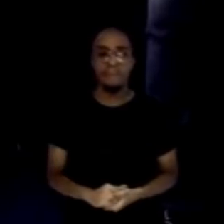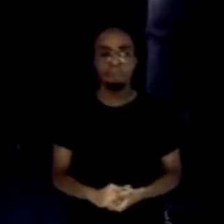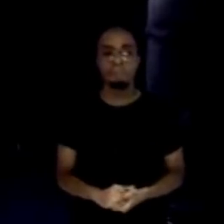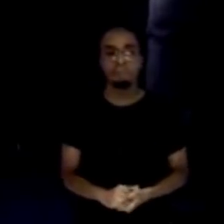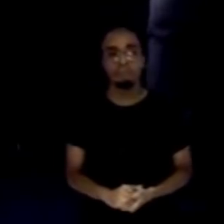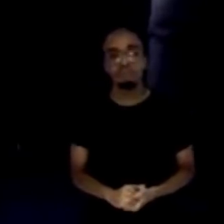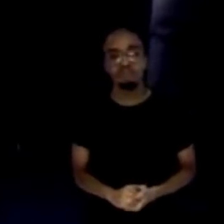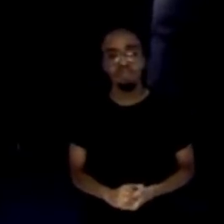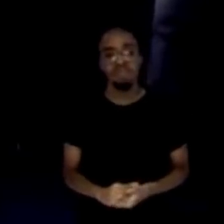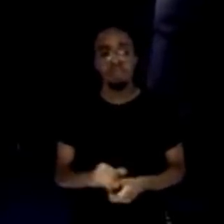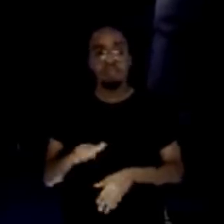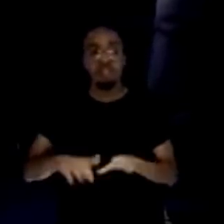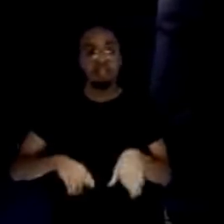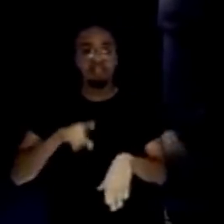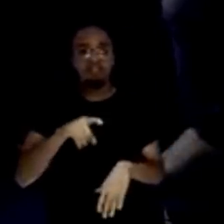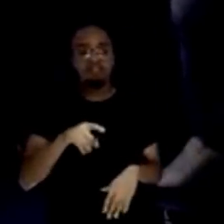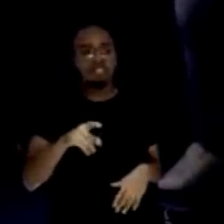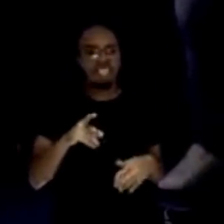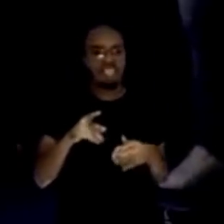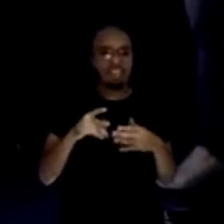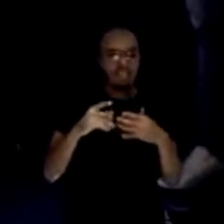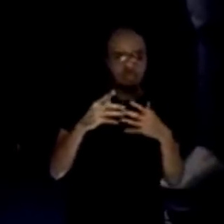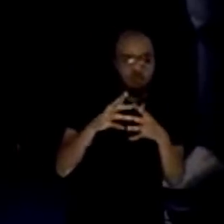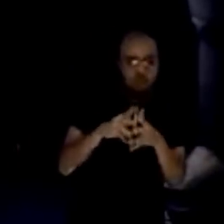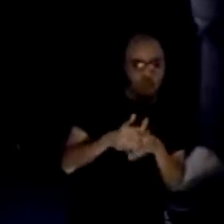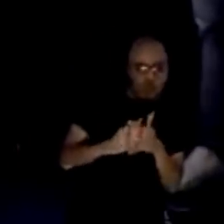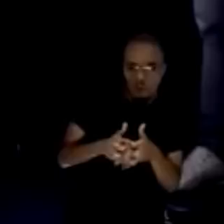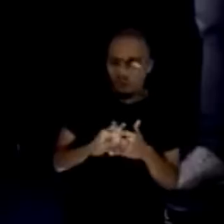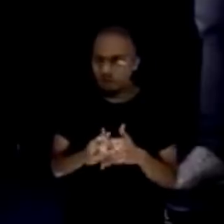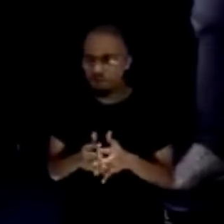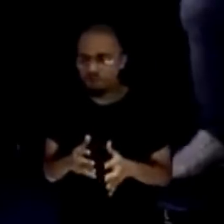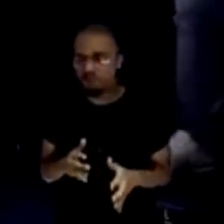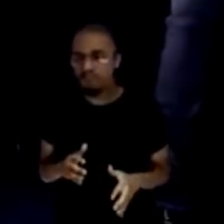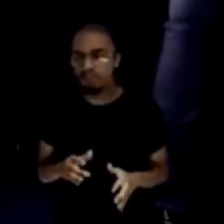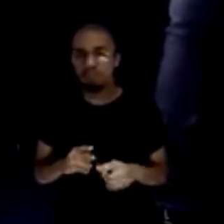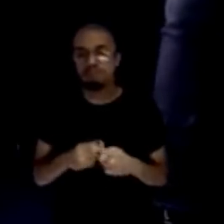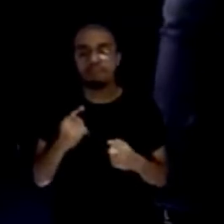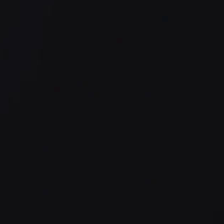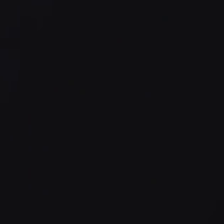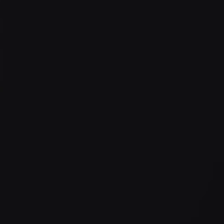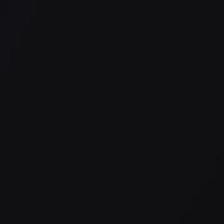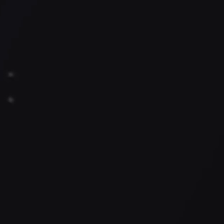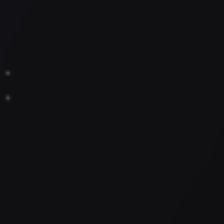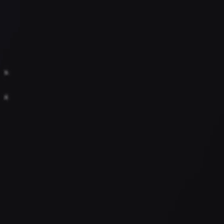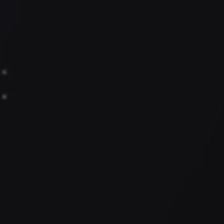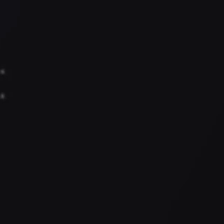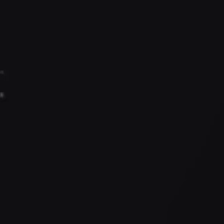diga: o sangue de Jesus tem poder. Amém.